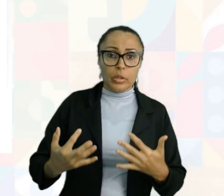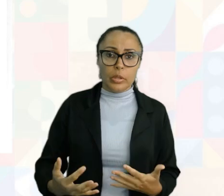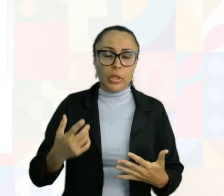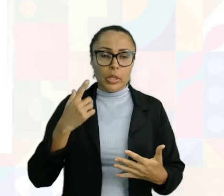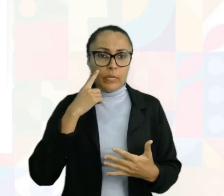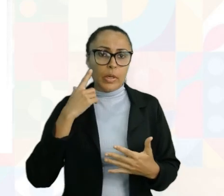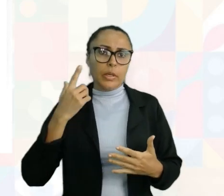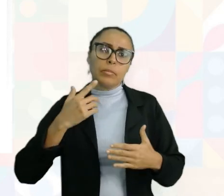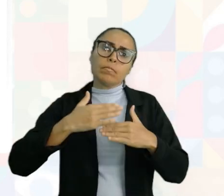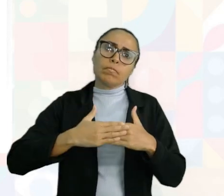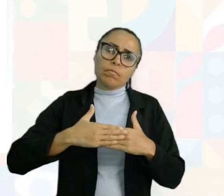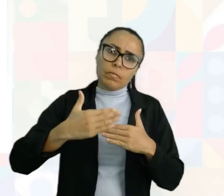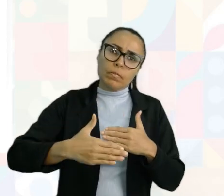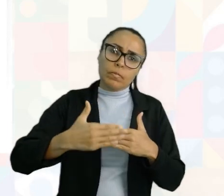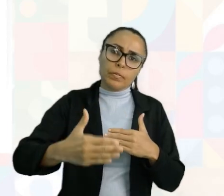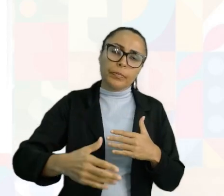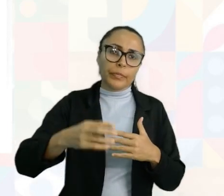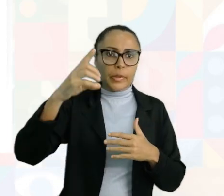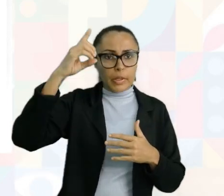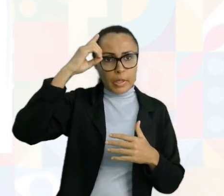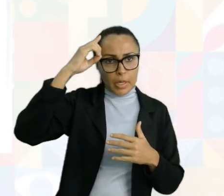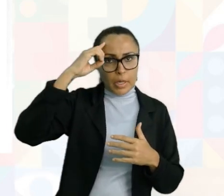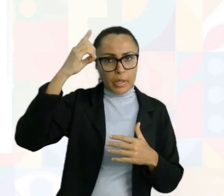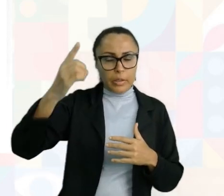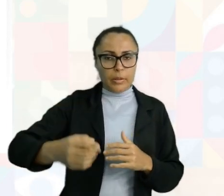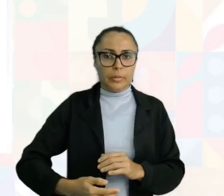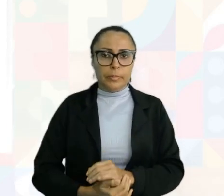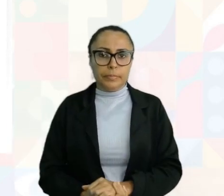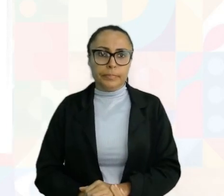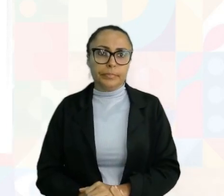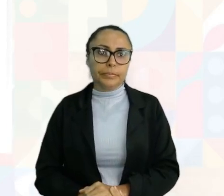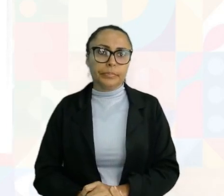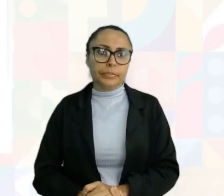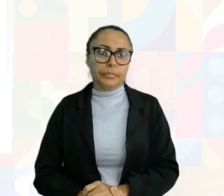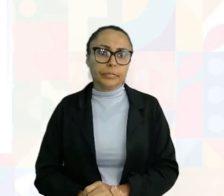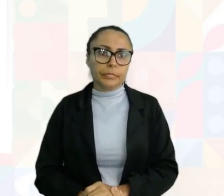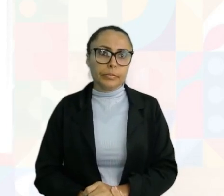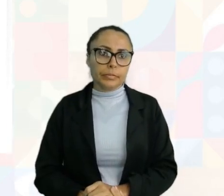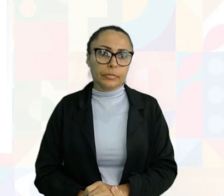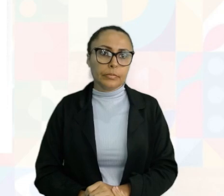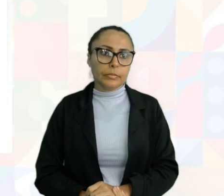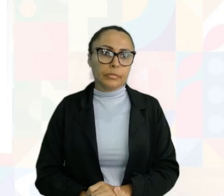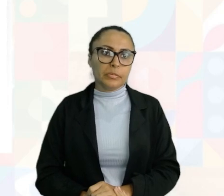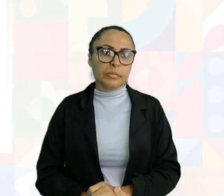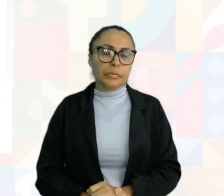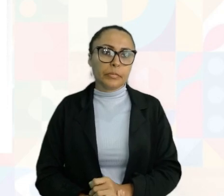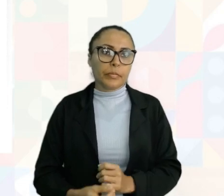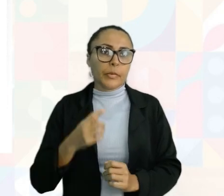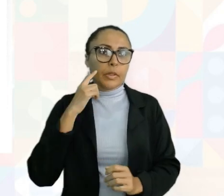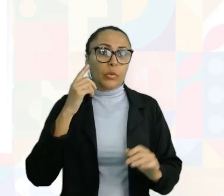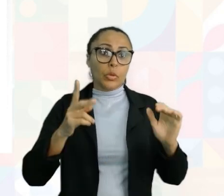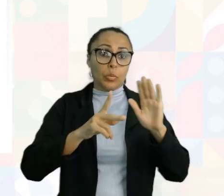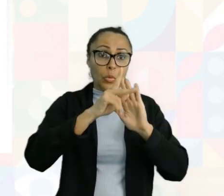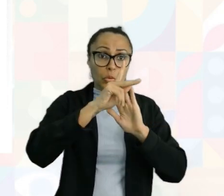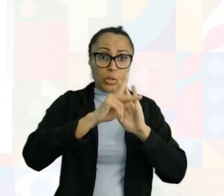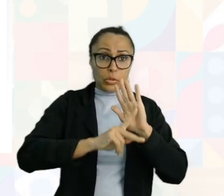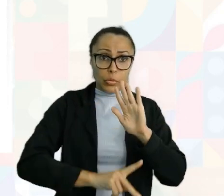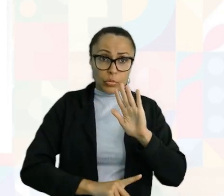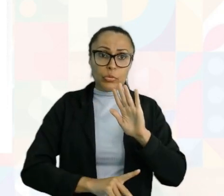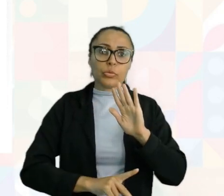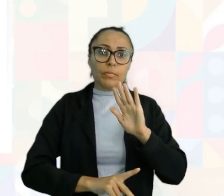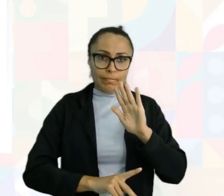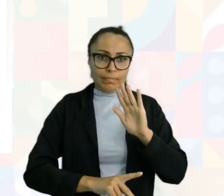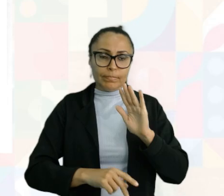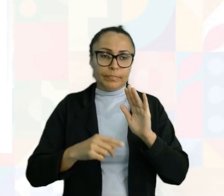contribuição diária para o profissional de design de interiores, tá certo? A questão das projeções, como a gente vem falando, né?